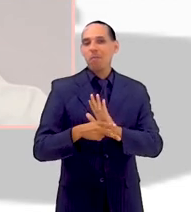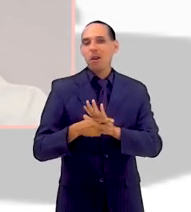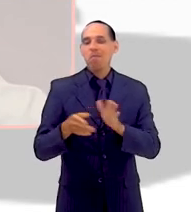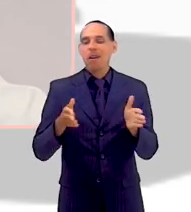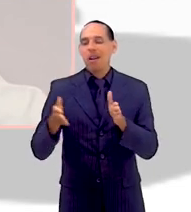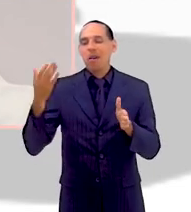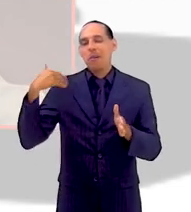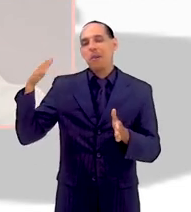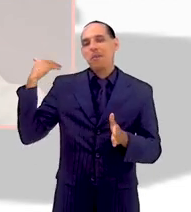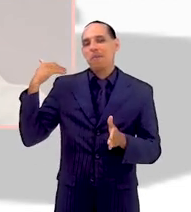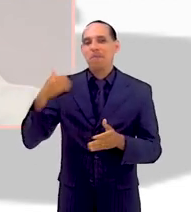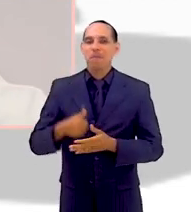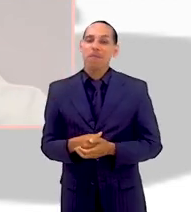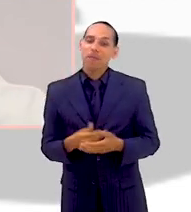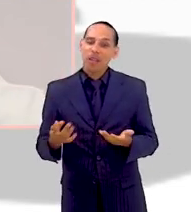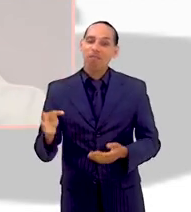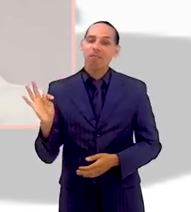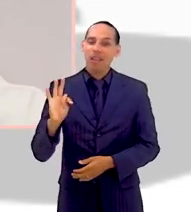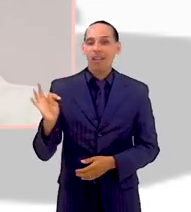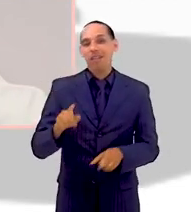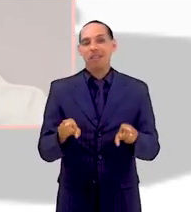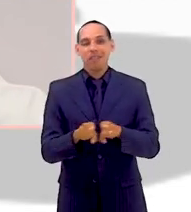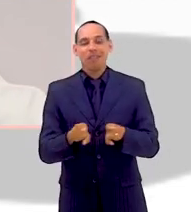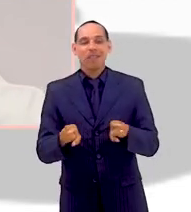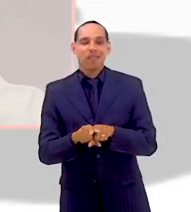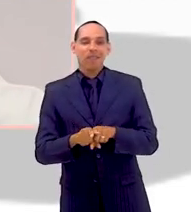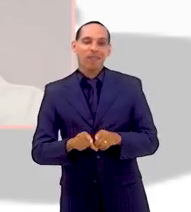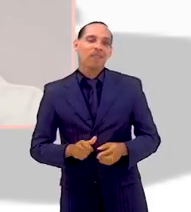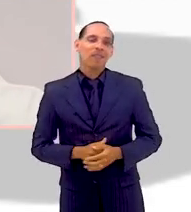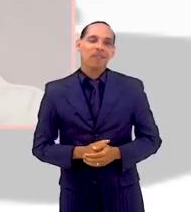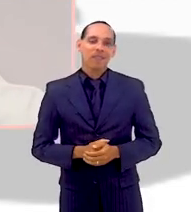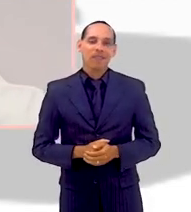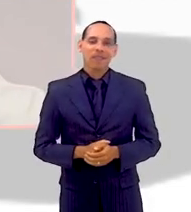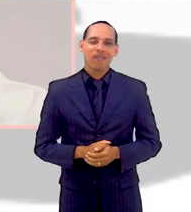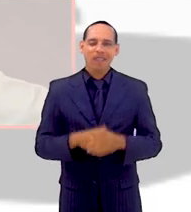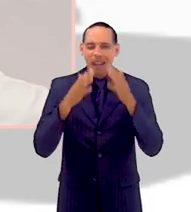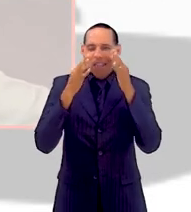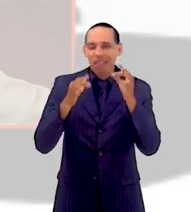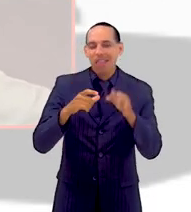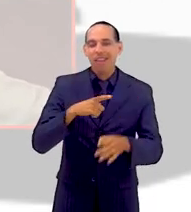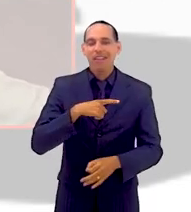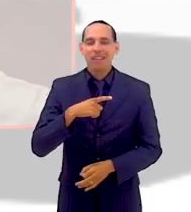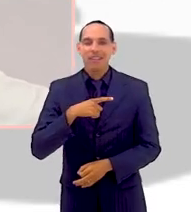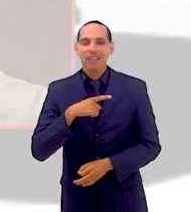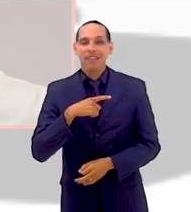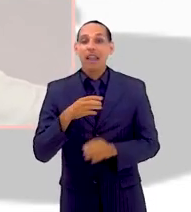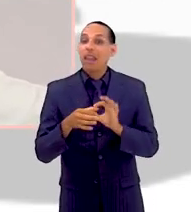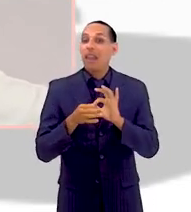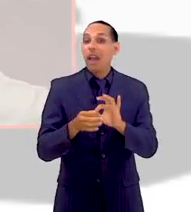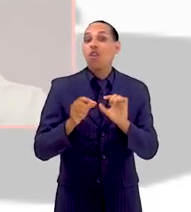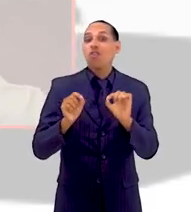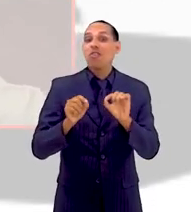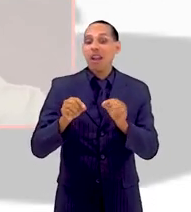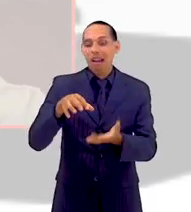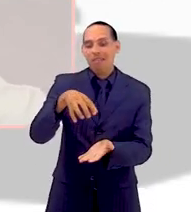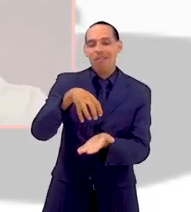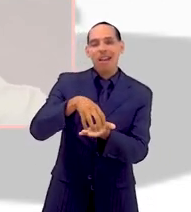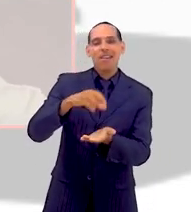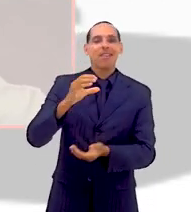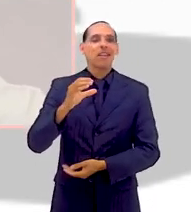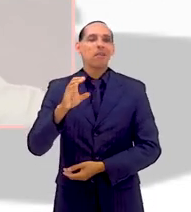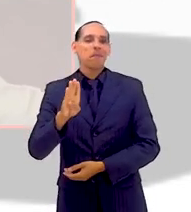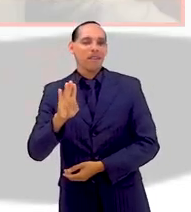Império, e por conseguinte, Teresópolis também com uma grande atrativa, que envolve inclusive a sede da CBF,